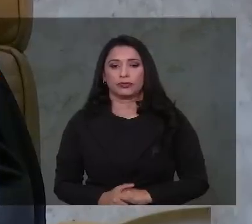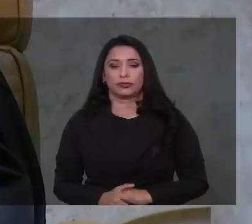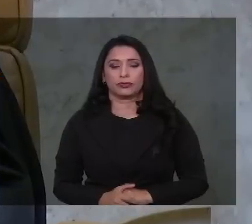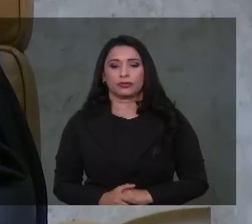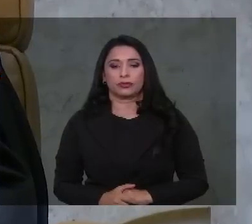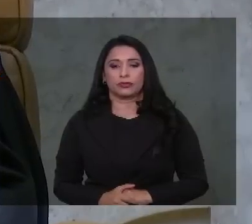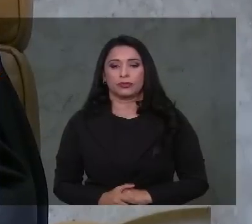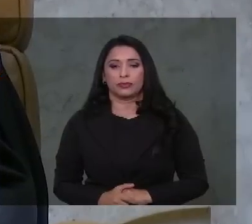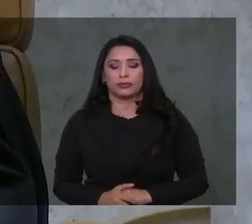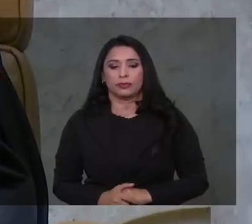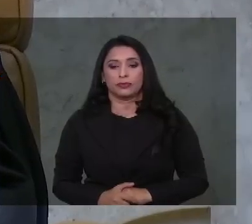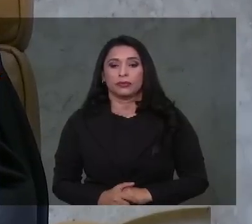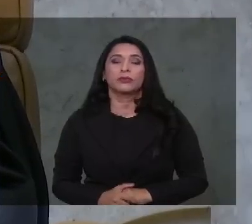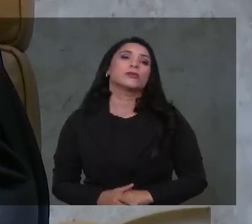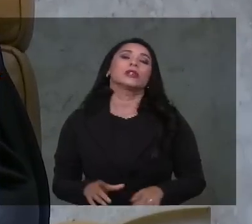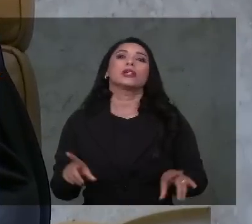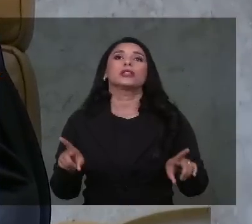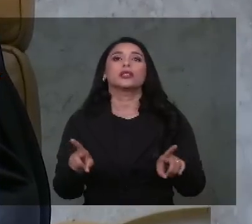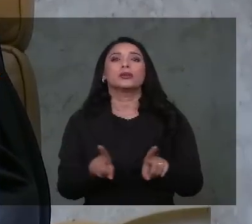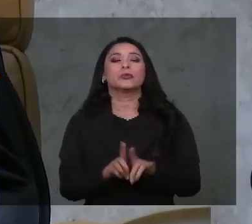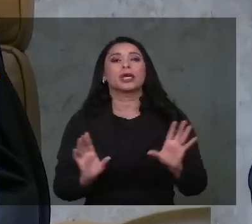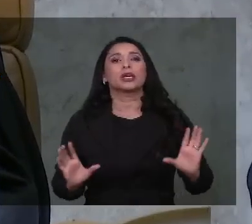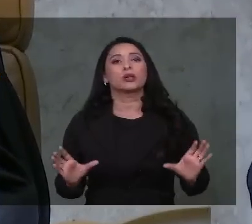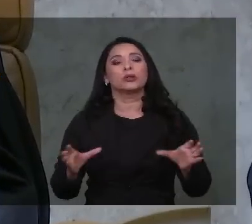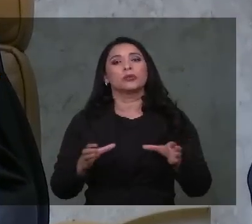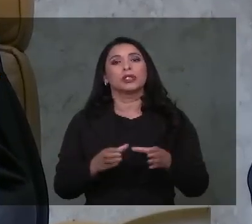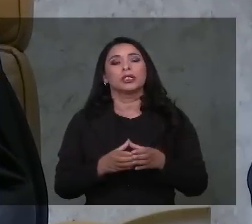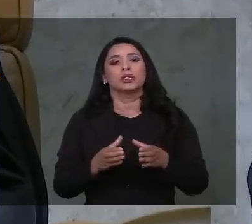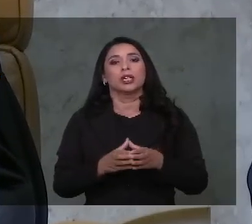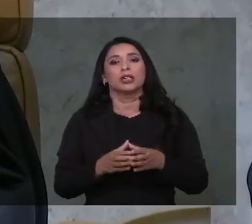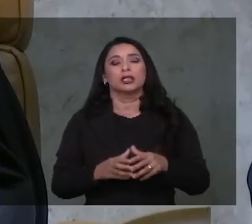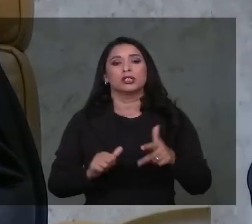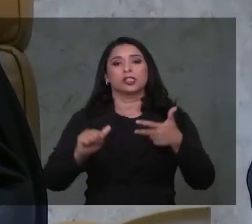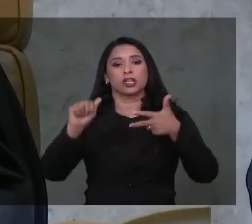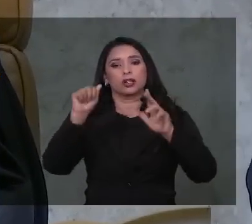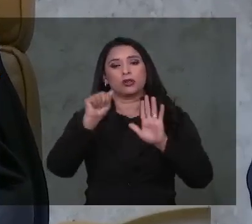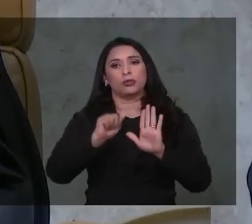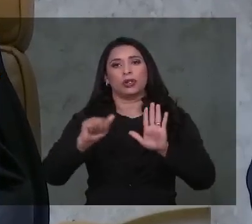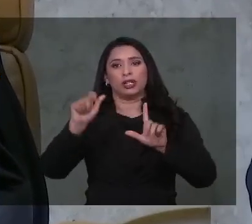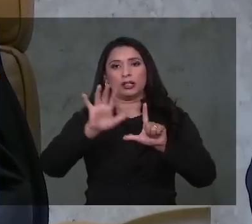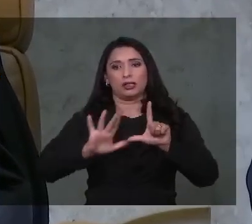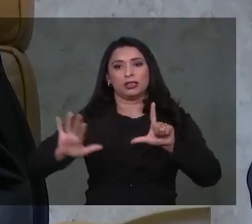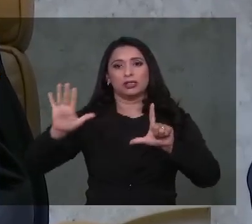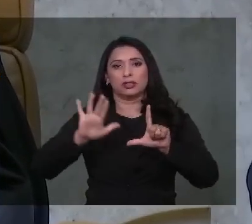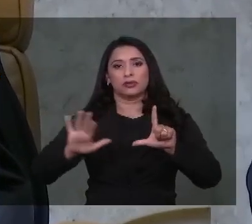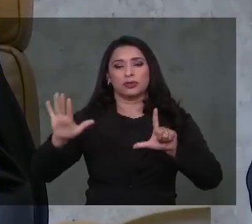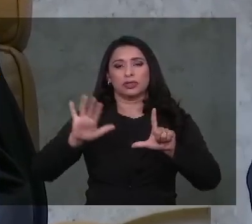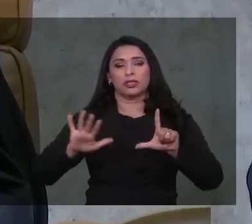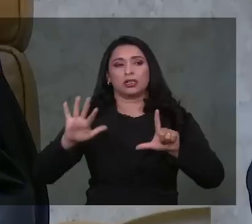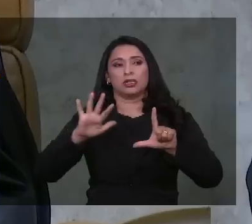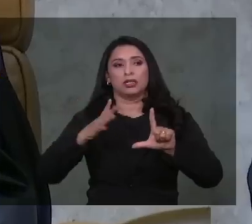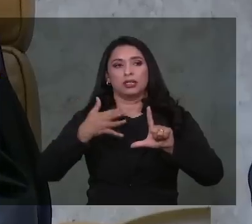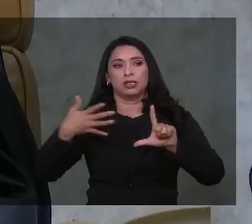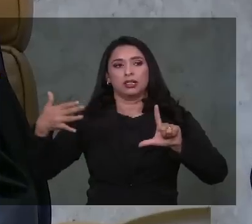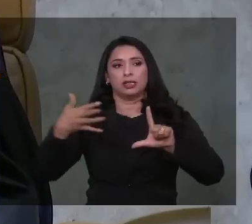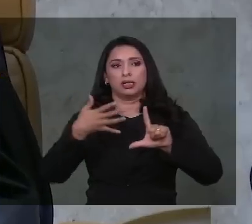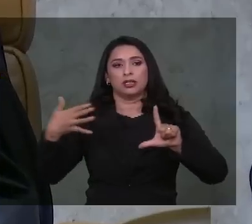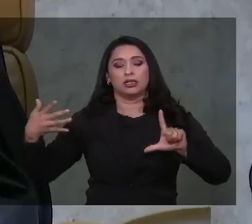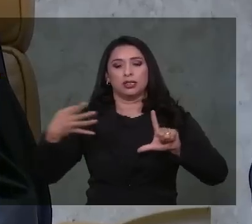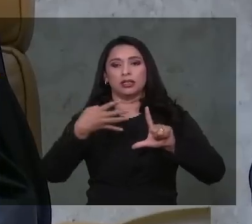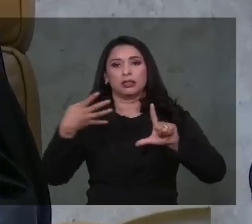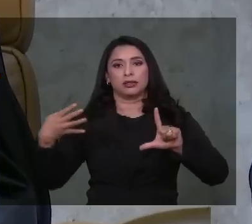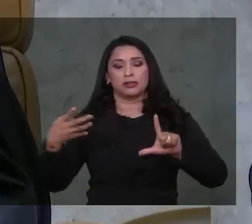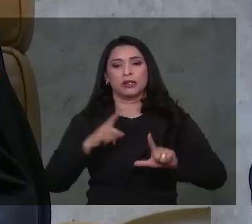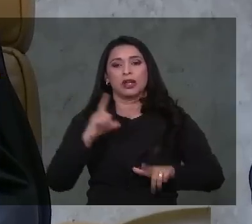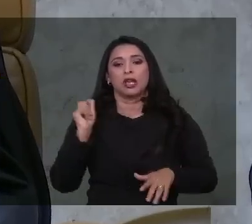Do mesmo modo, a comunidade LGBTQIA+, obteve neste tribunal o reconhecimento de